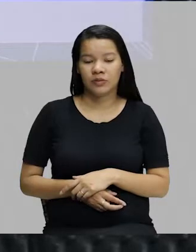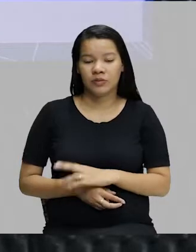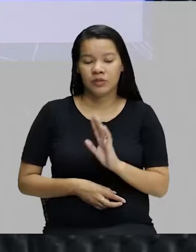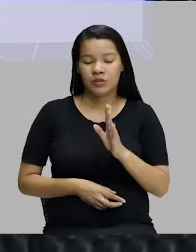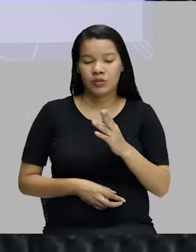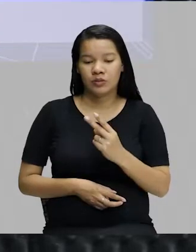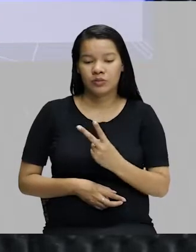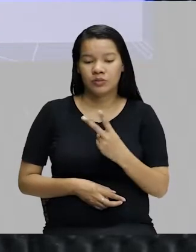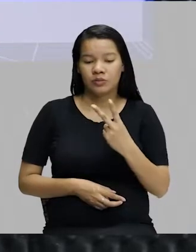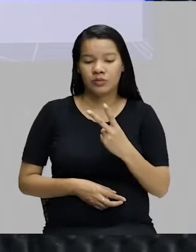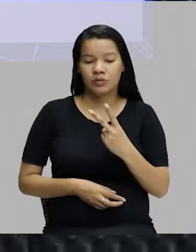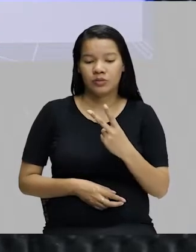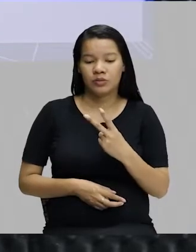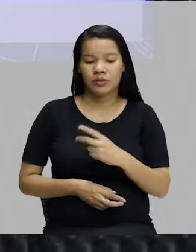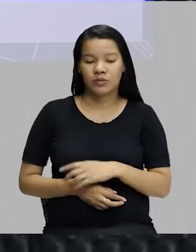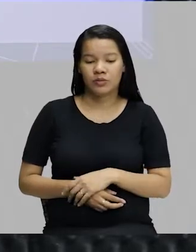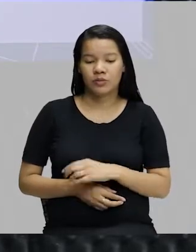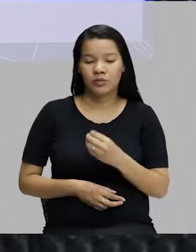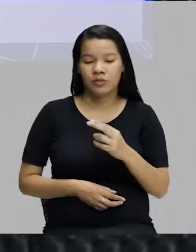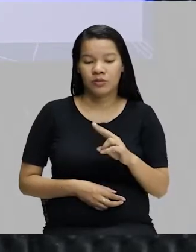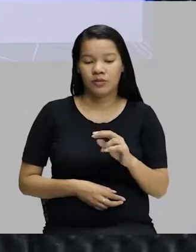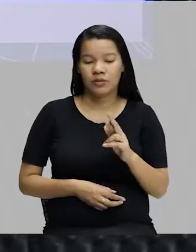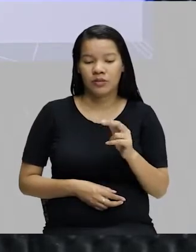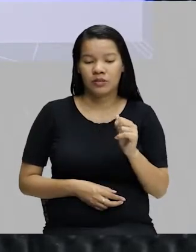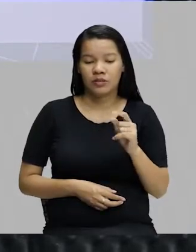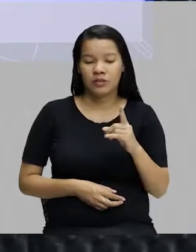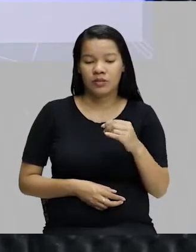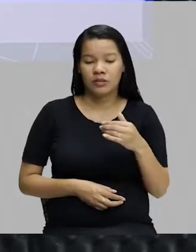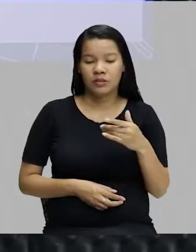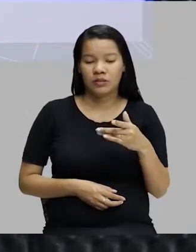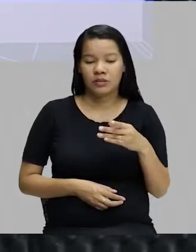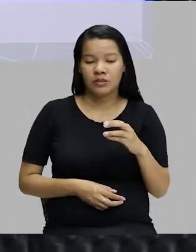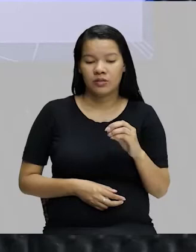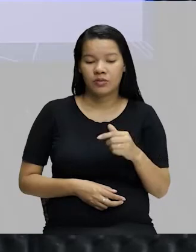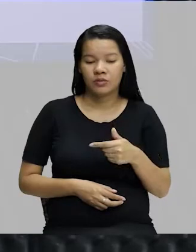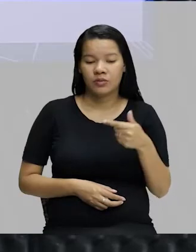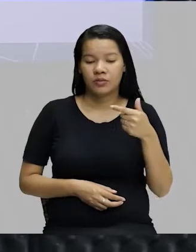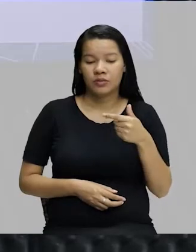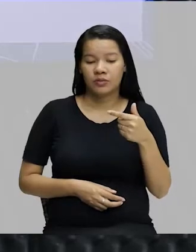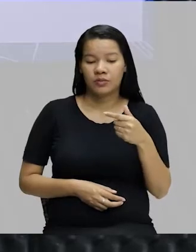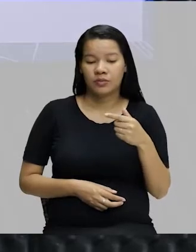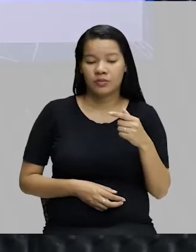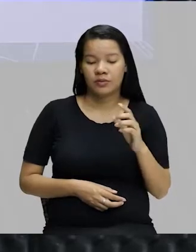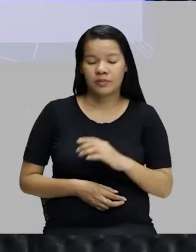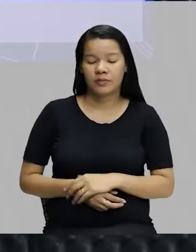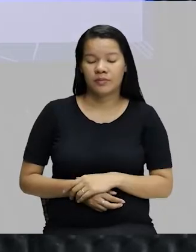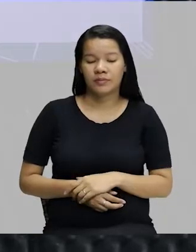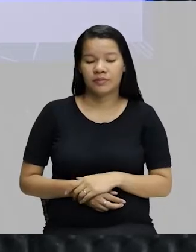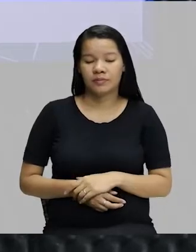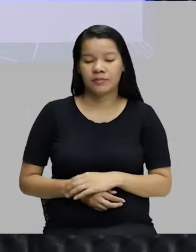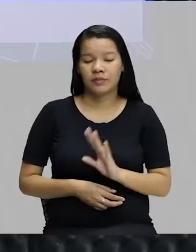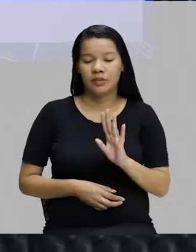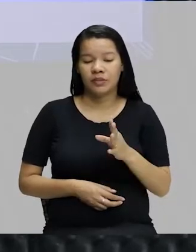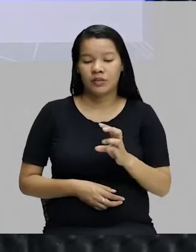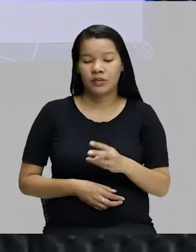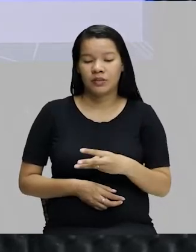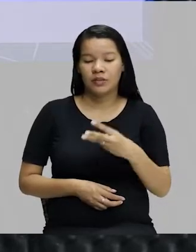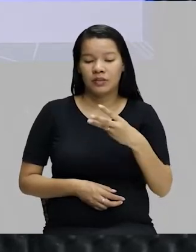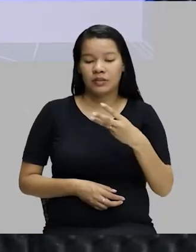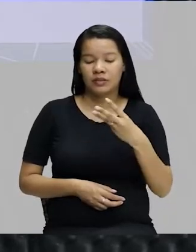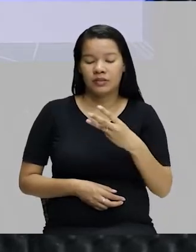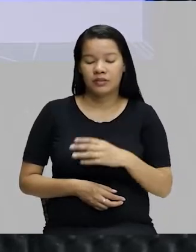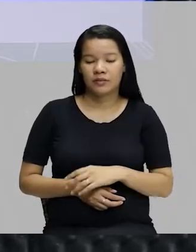O 2, ou radiação 2, sendo barrada por uma chapa de metal, e a 3 por uma